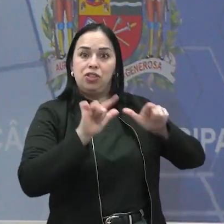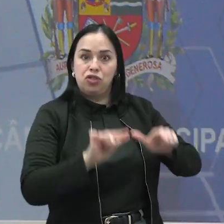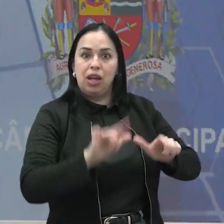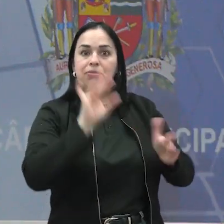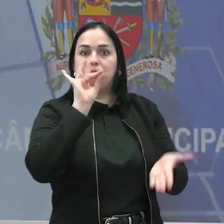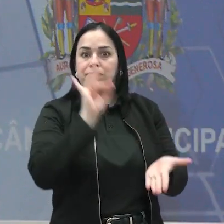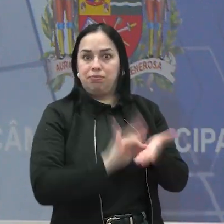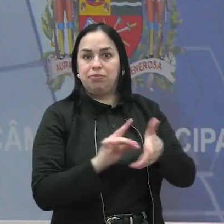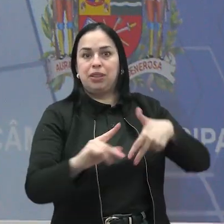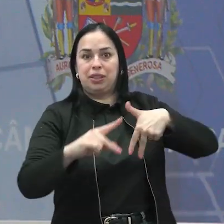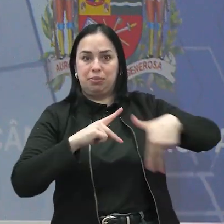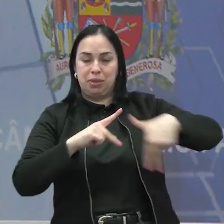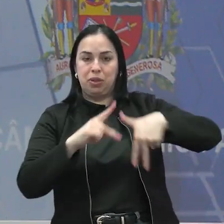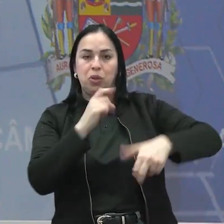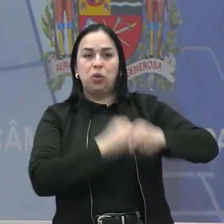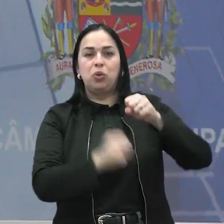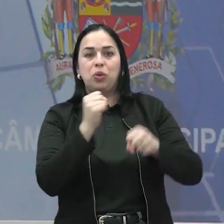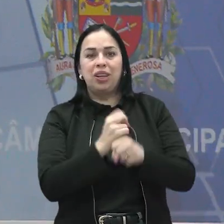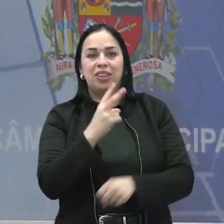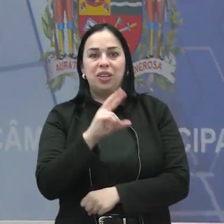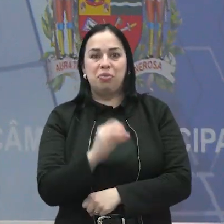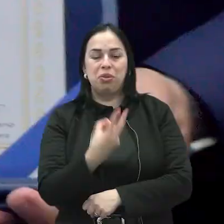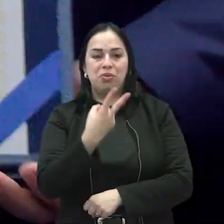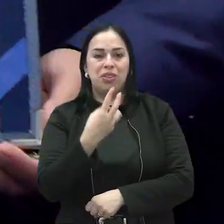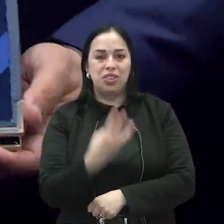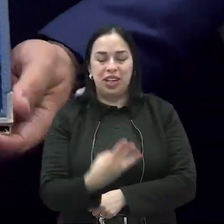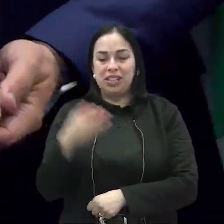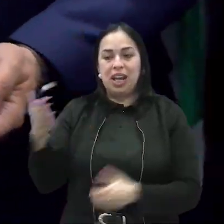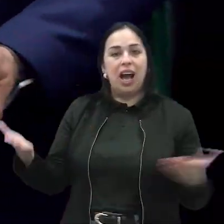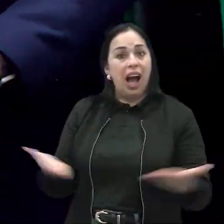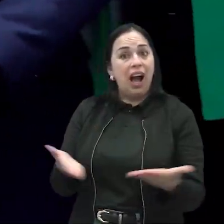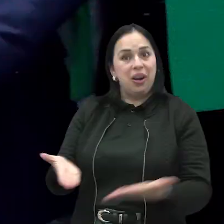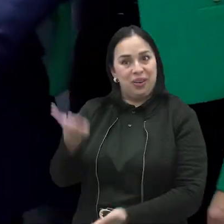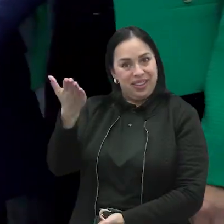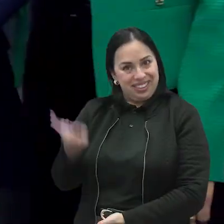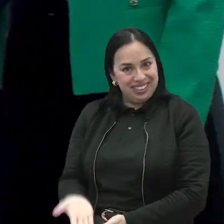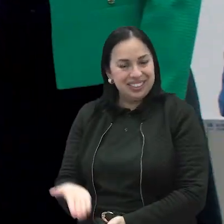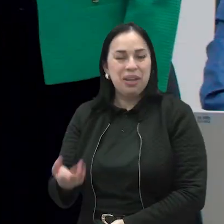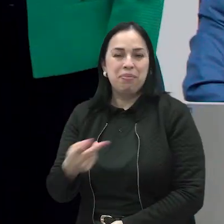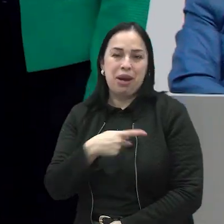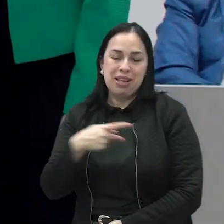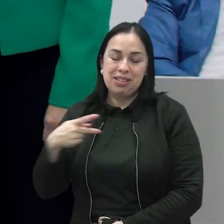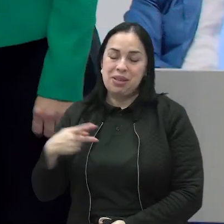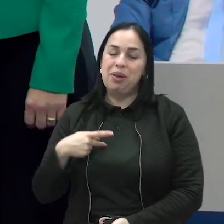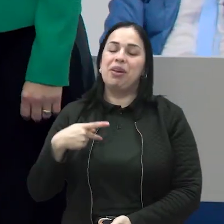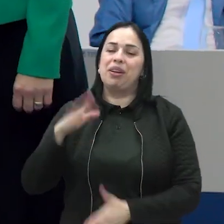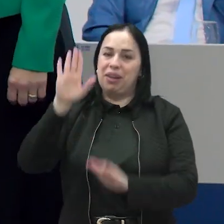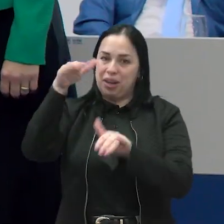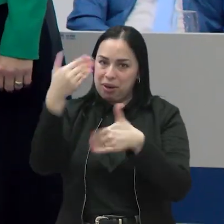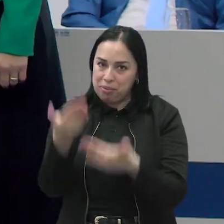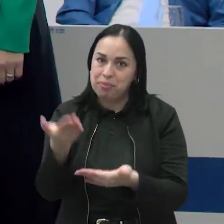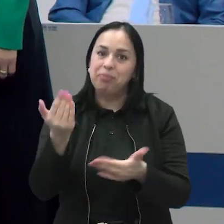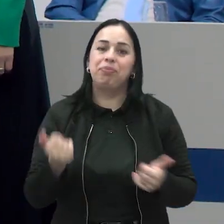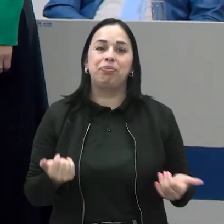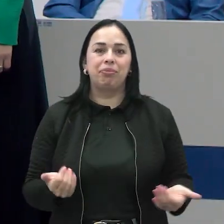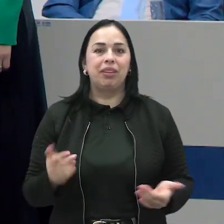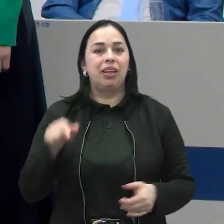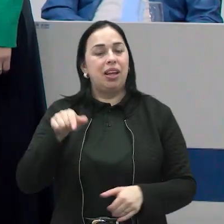o título de cidadão joseense em 2023, agora foi a vez de Nayane ser agraciada com um